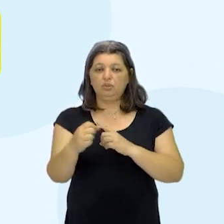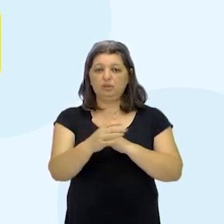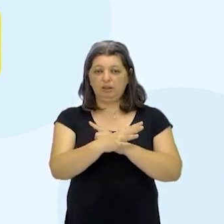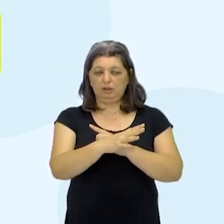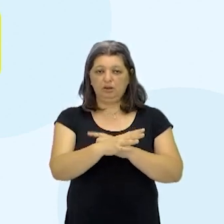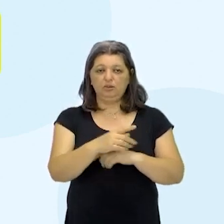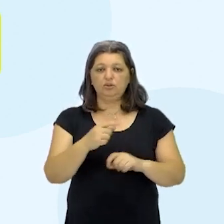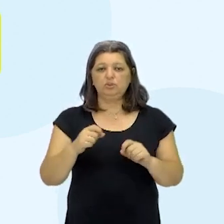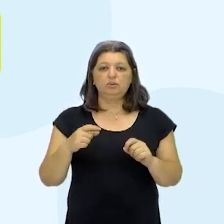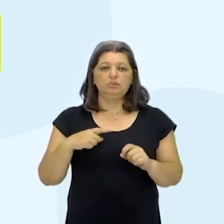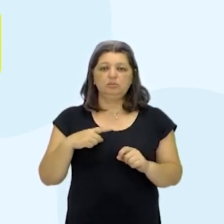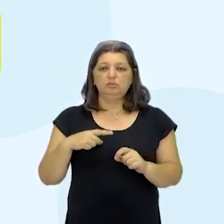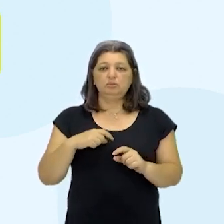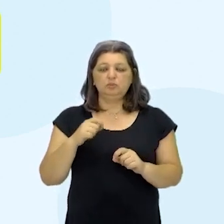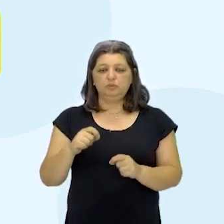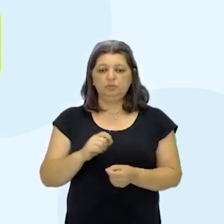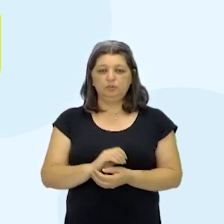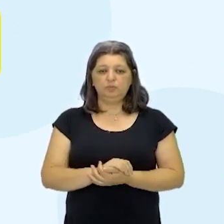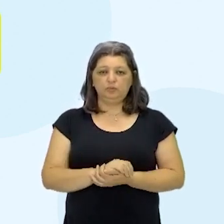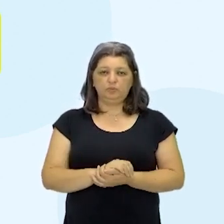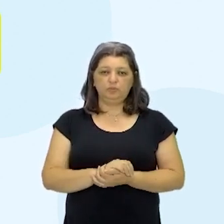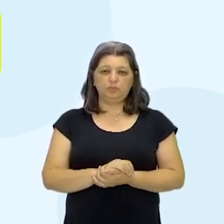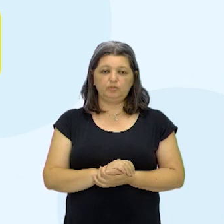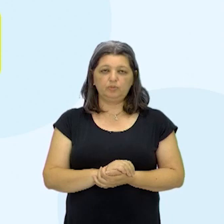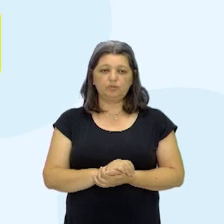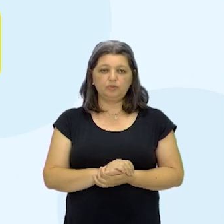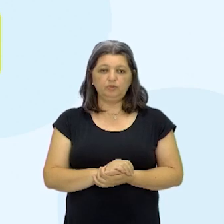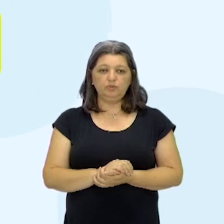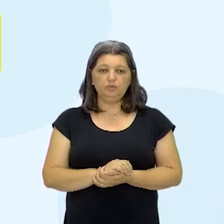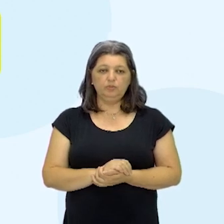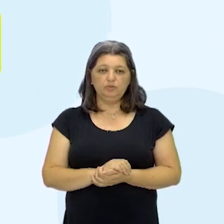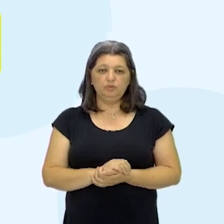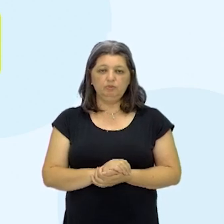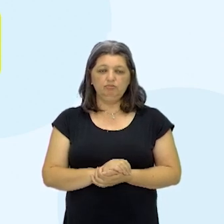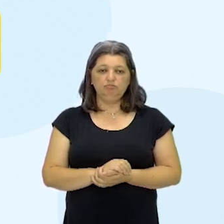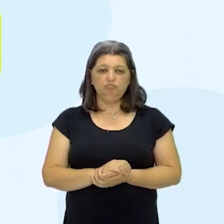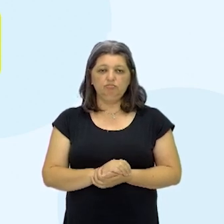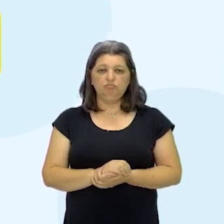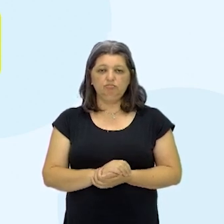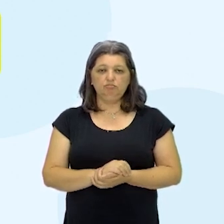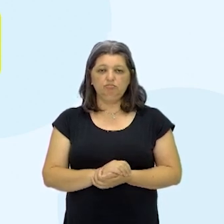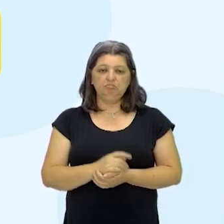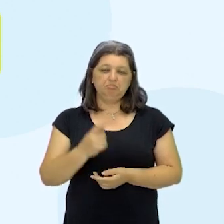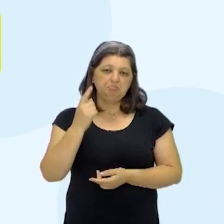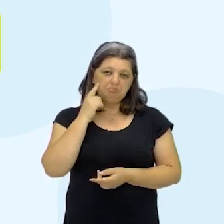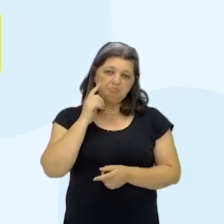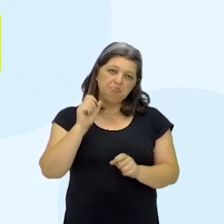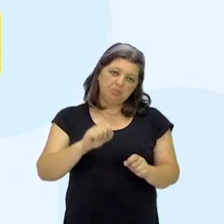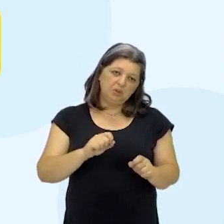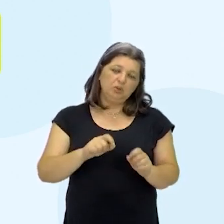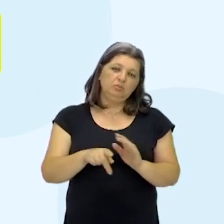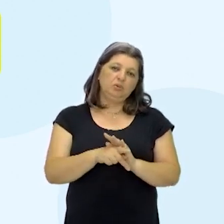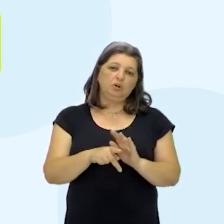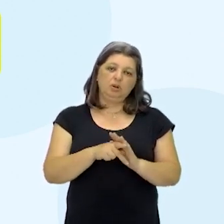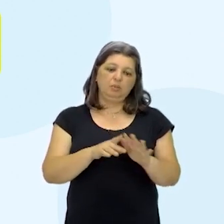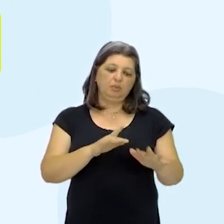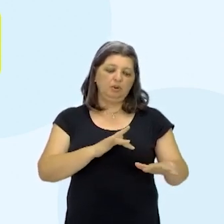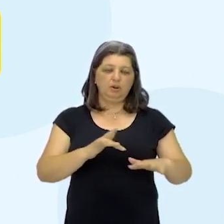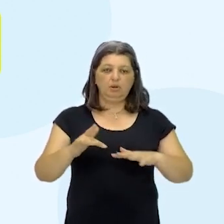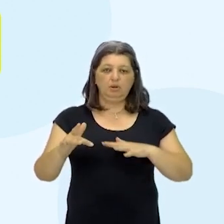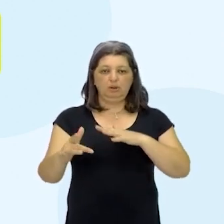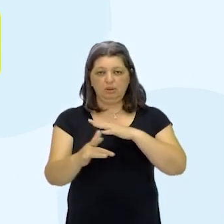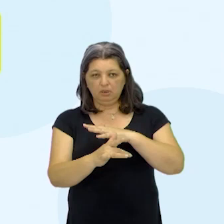whether on social media or in real life, não importa se é na social media, na mídia social,